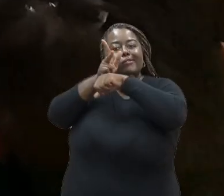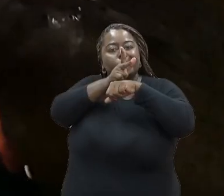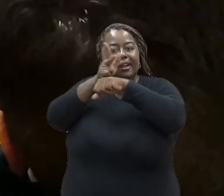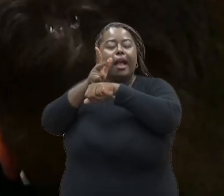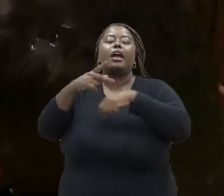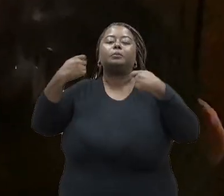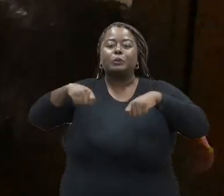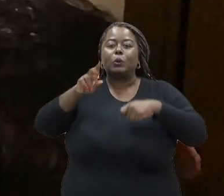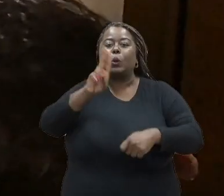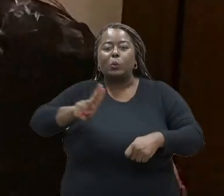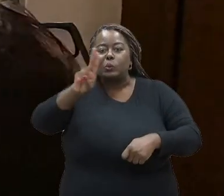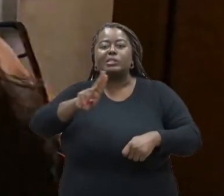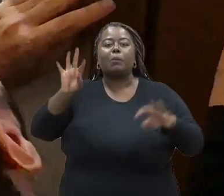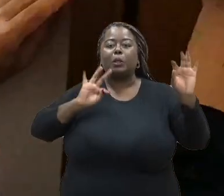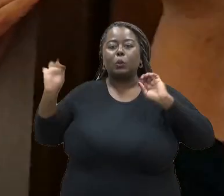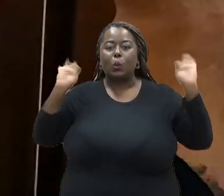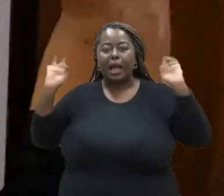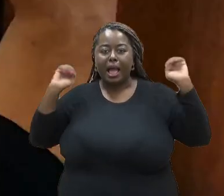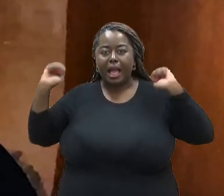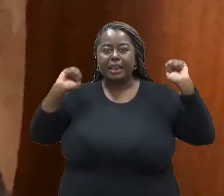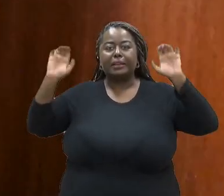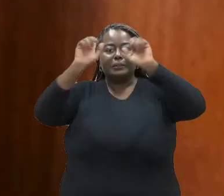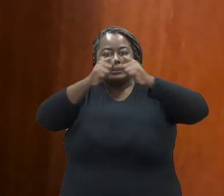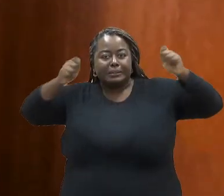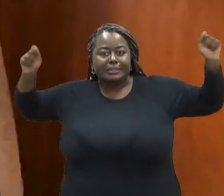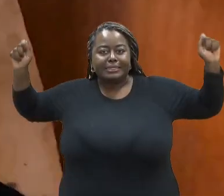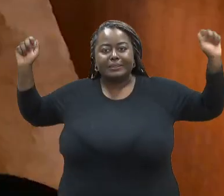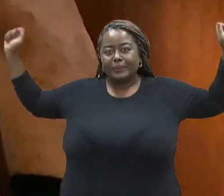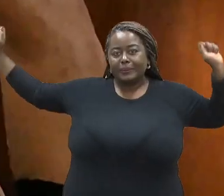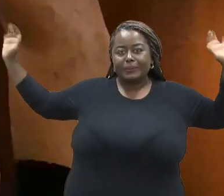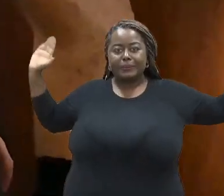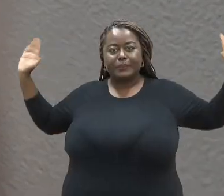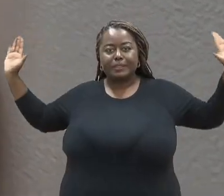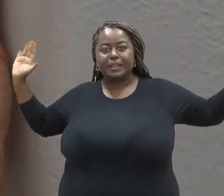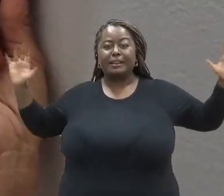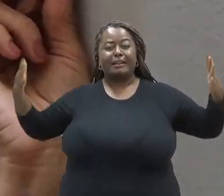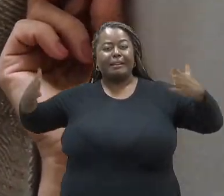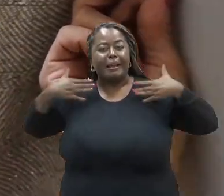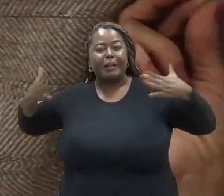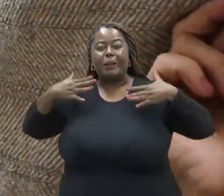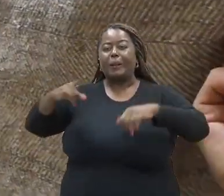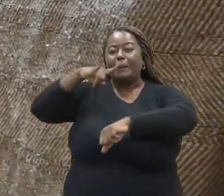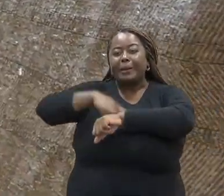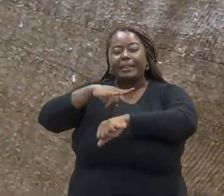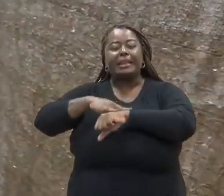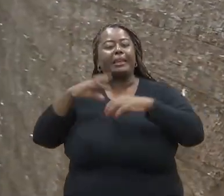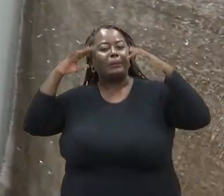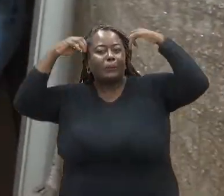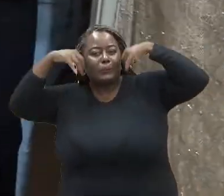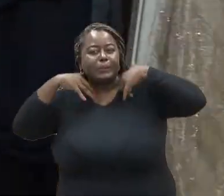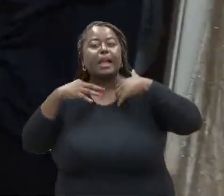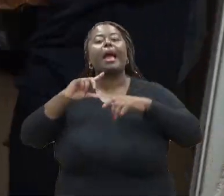teve que pegar um varão de cortina, colocar uma toalha, ficar um de cada lado segurando, e aquele calor, e o banheiro.